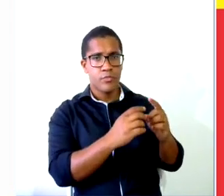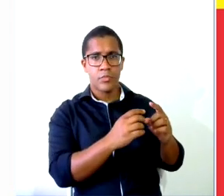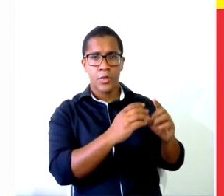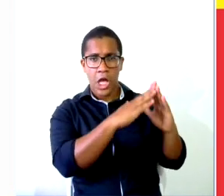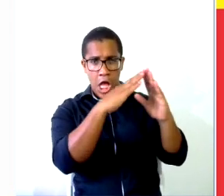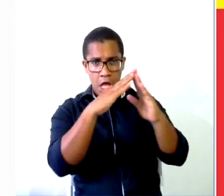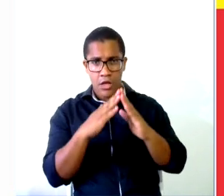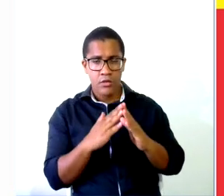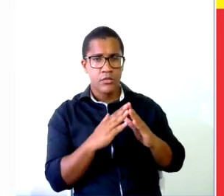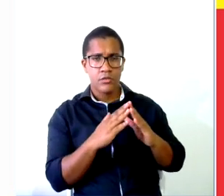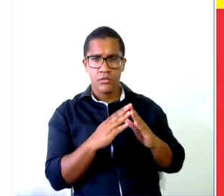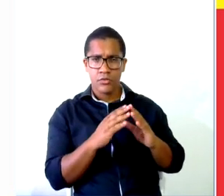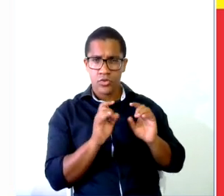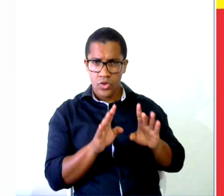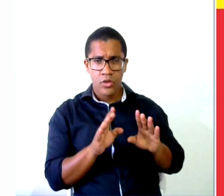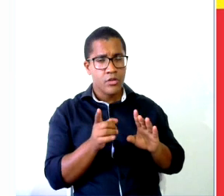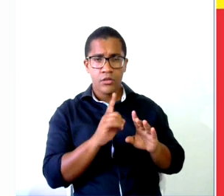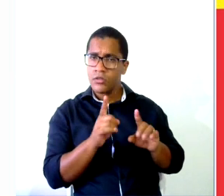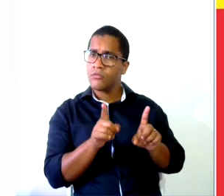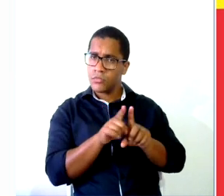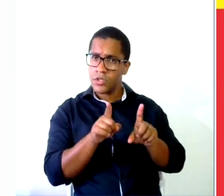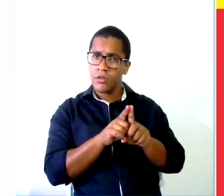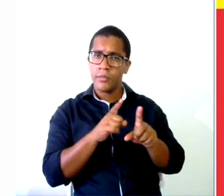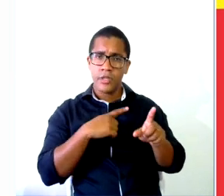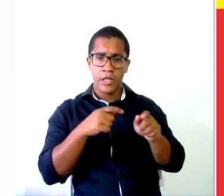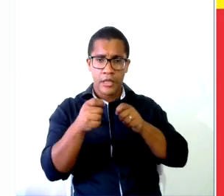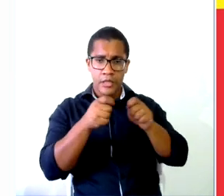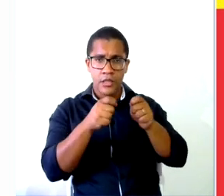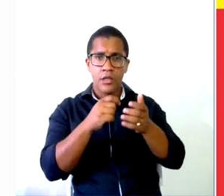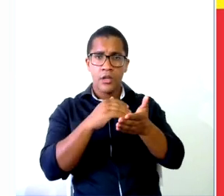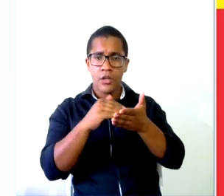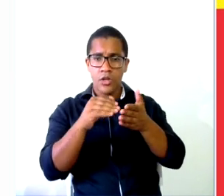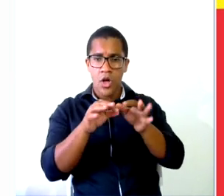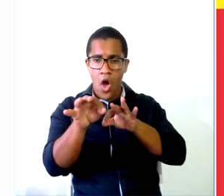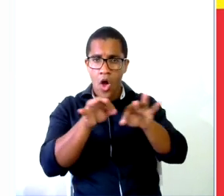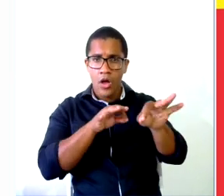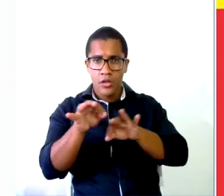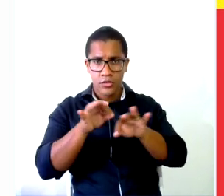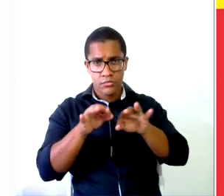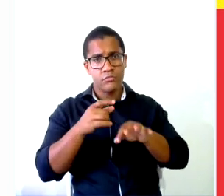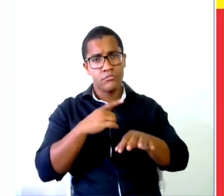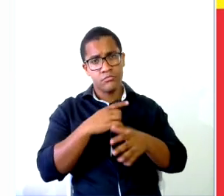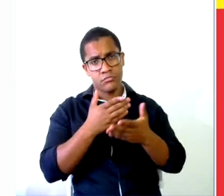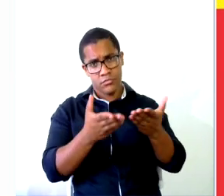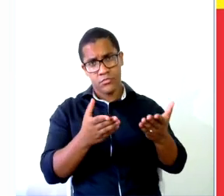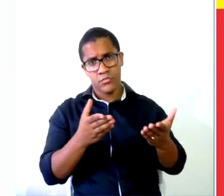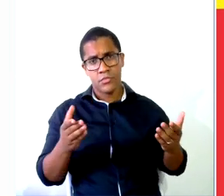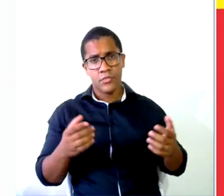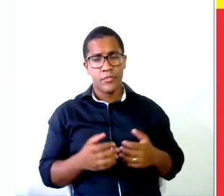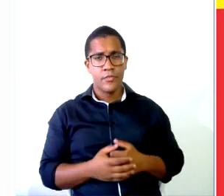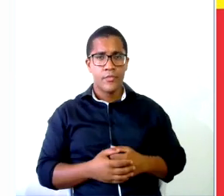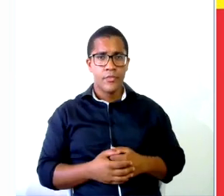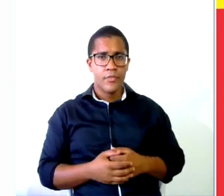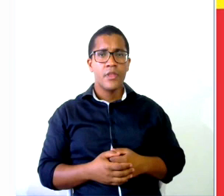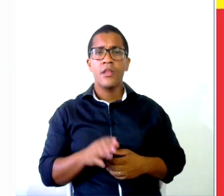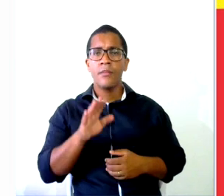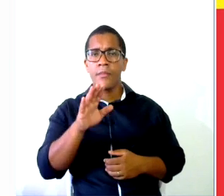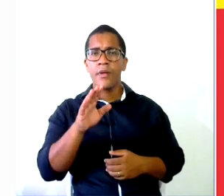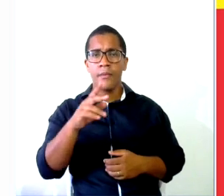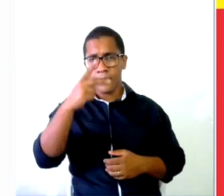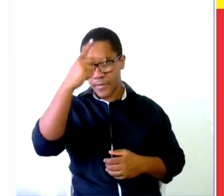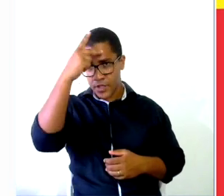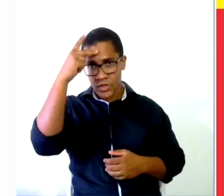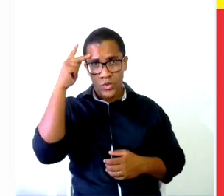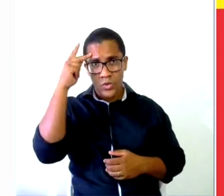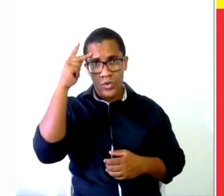prédios, exercia também funções administrativas, né? No mais baixo da